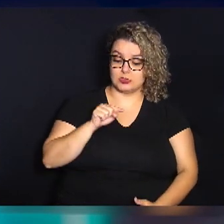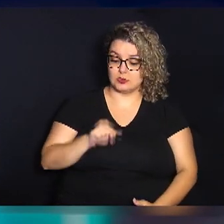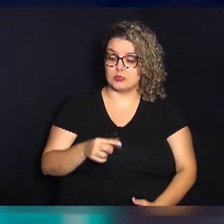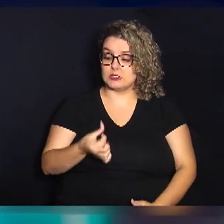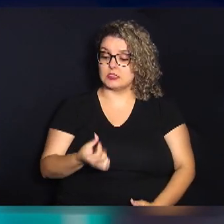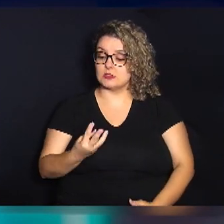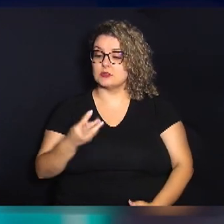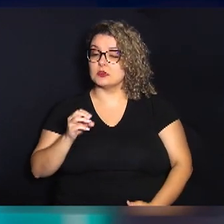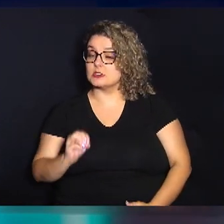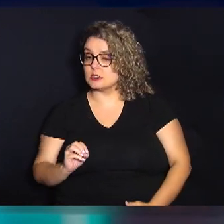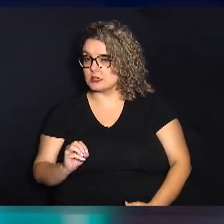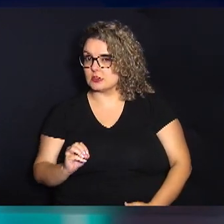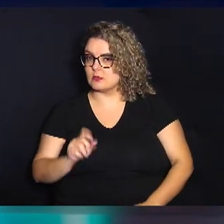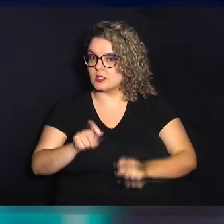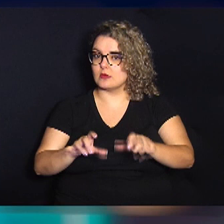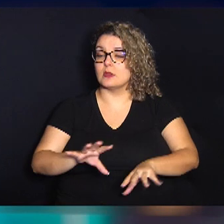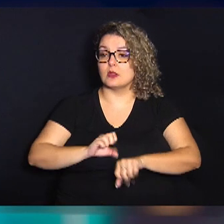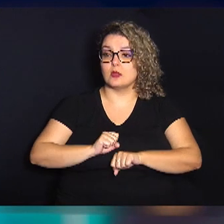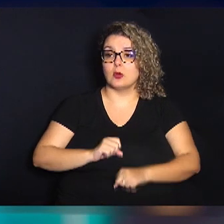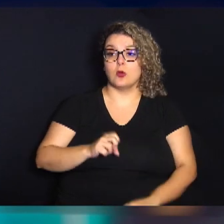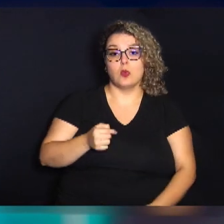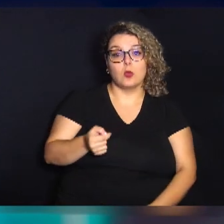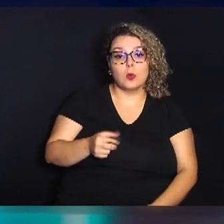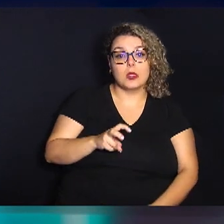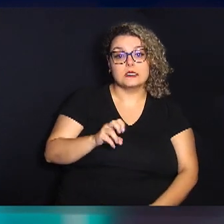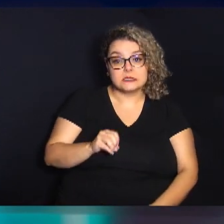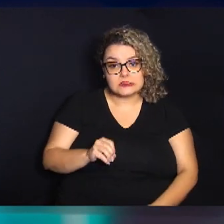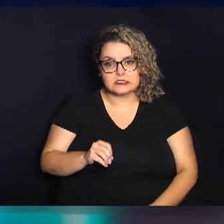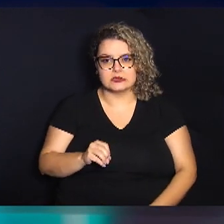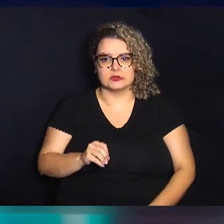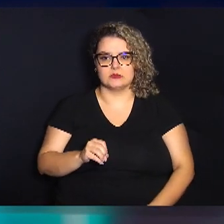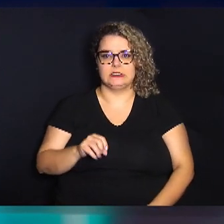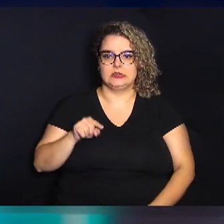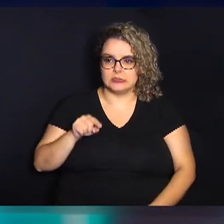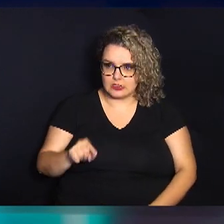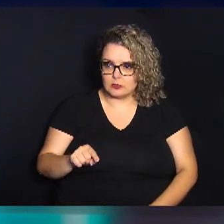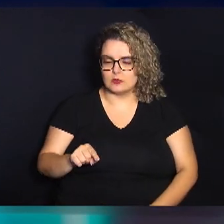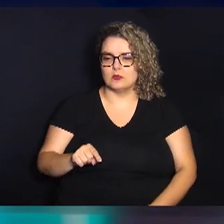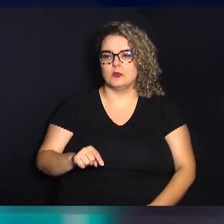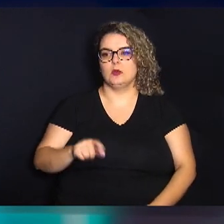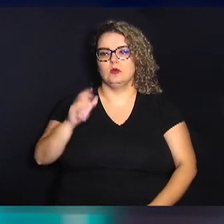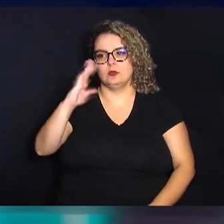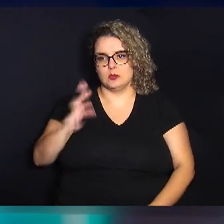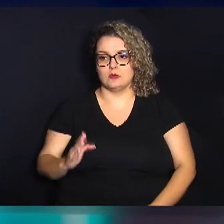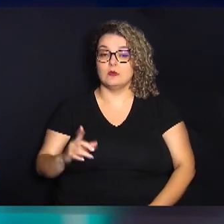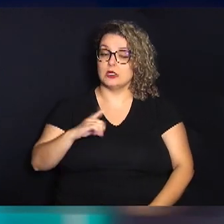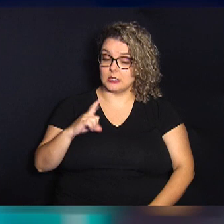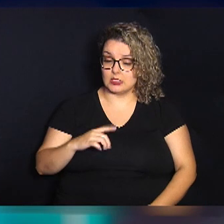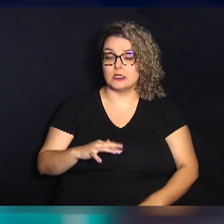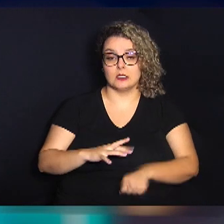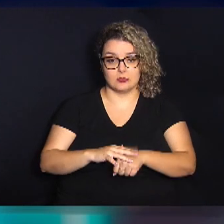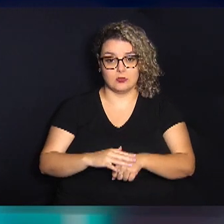45.630 casos, ou seja, quase 50 mil brasileiros esse ano vão padecer dessa doença. E